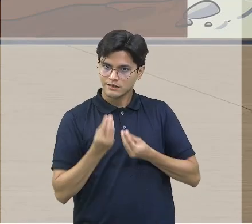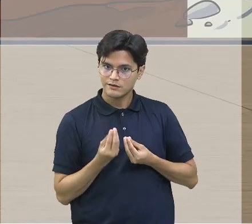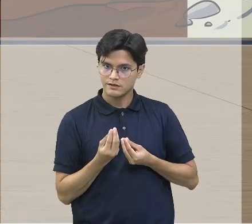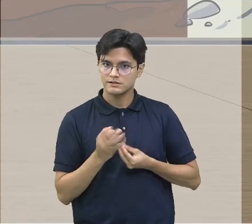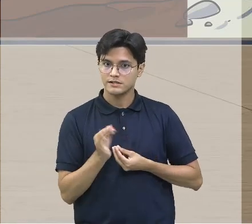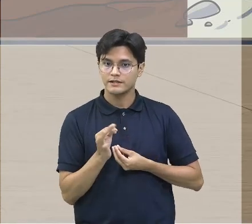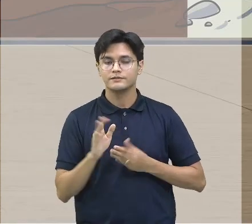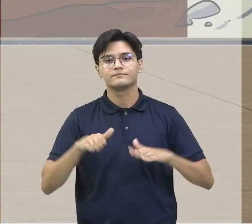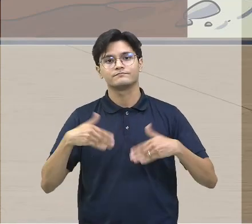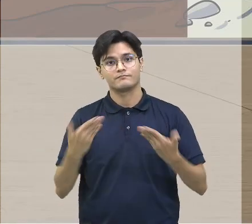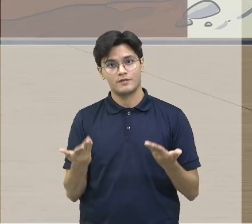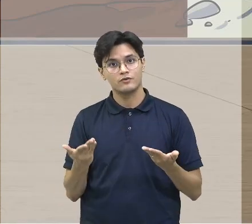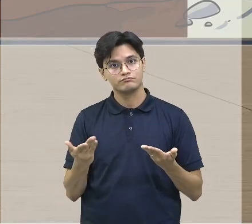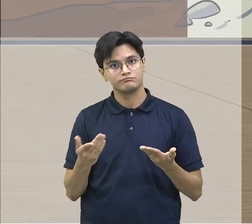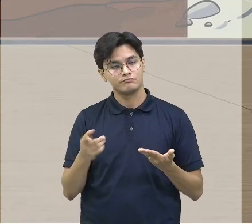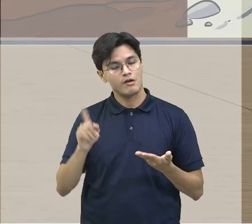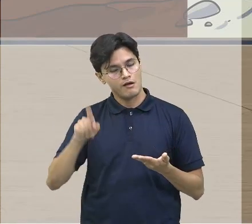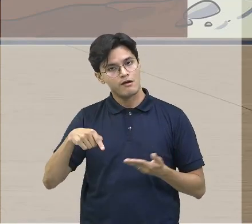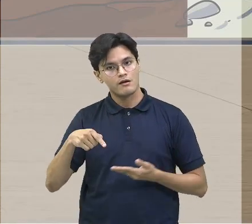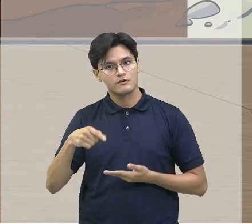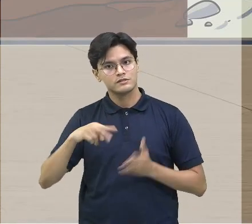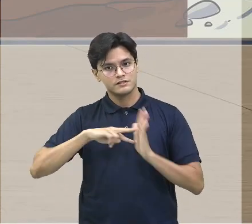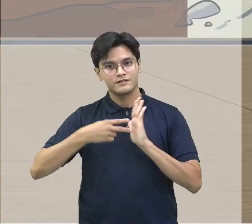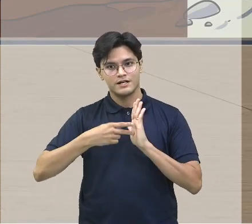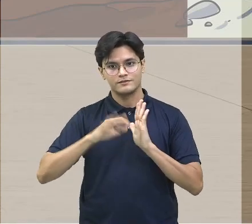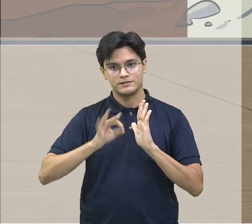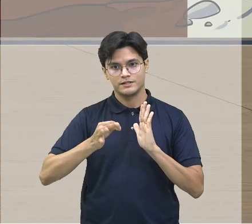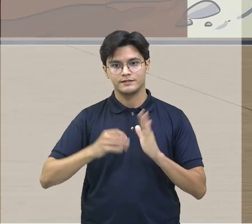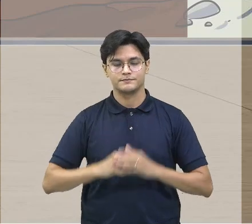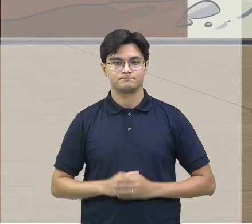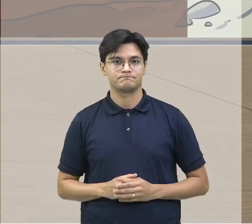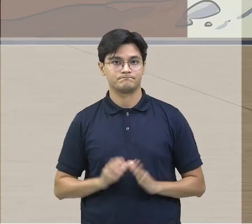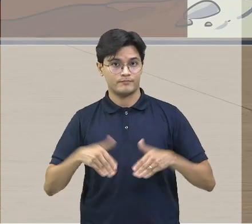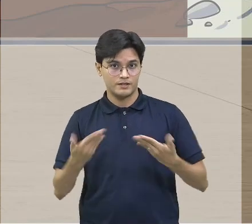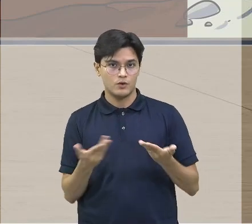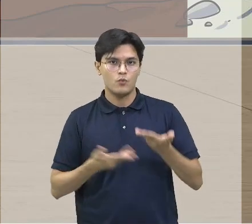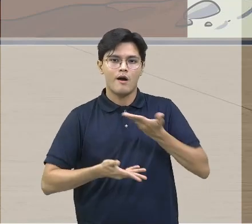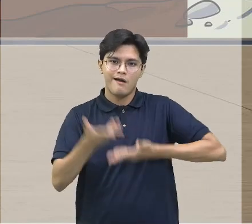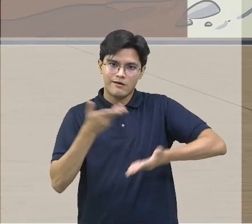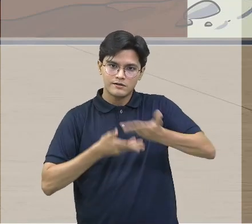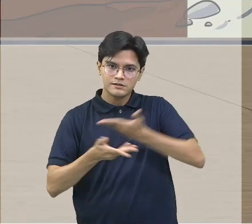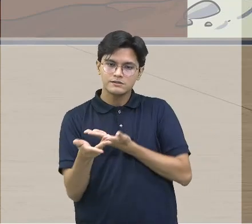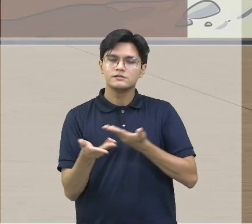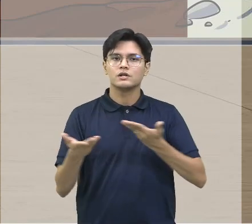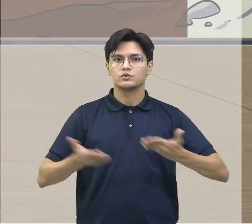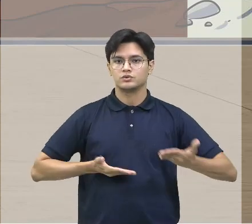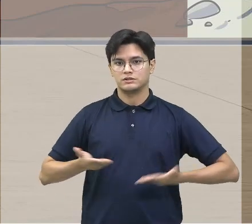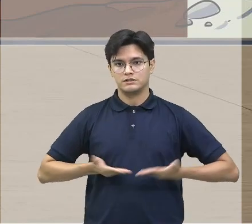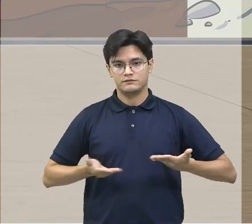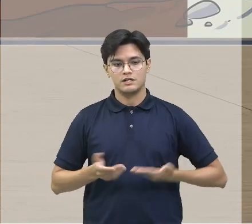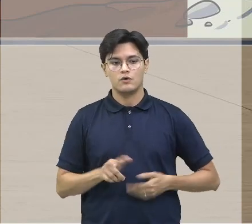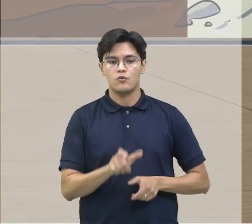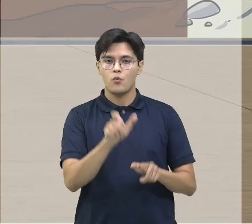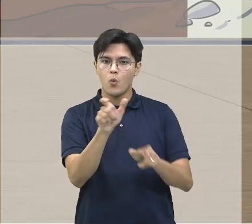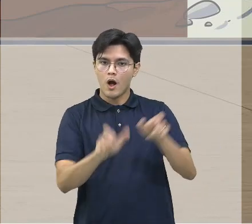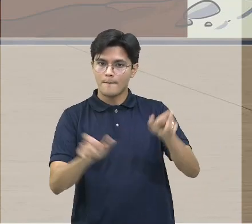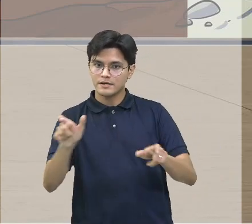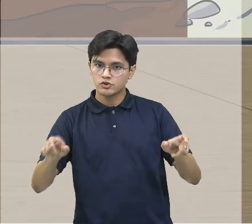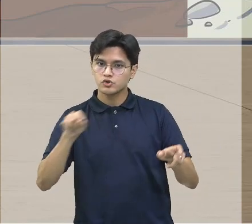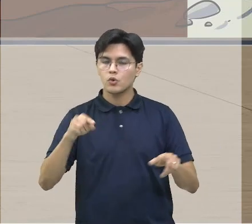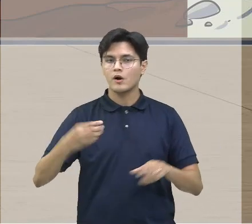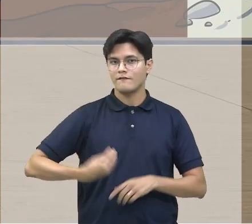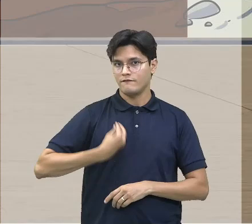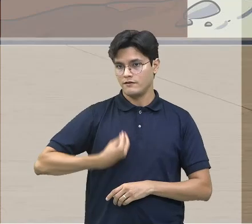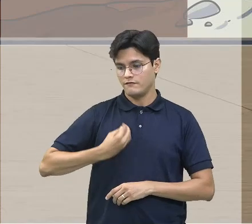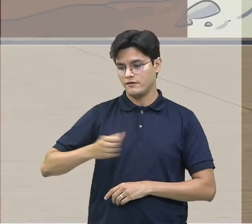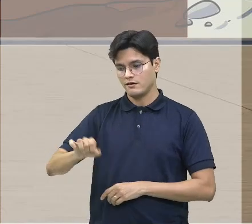é a questão. Nessa relação de servidão, essa pessoa que está morando ali nessa terra, trabalhando e pagando